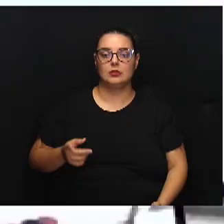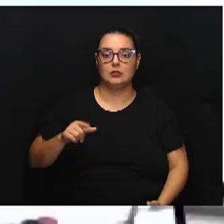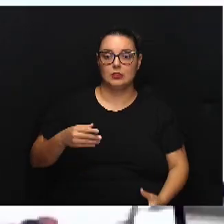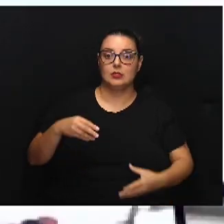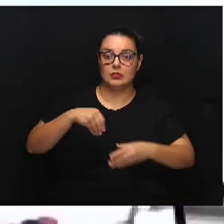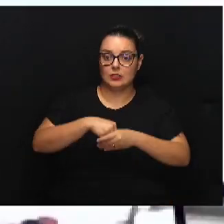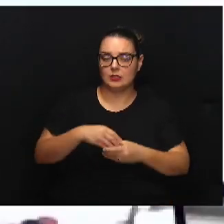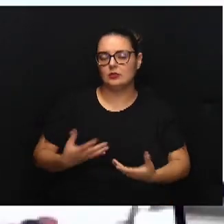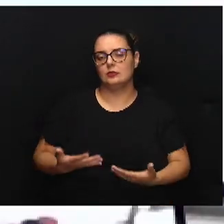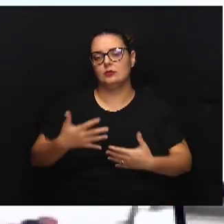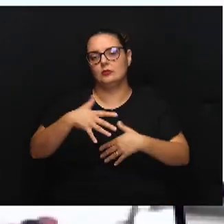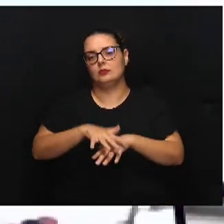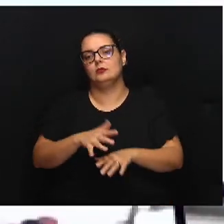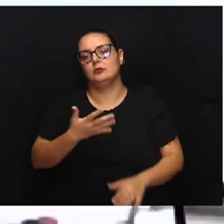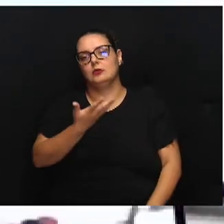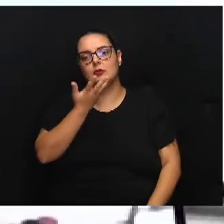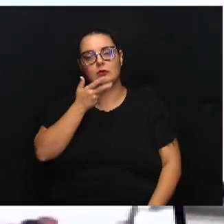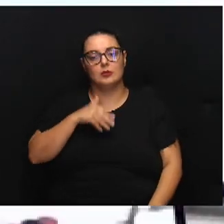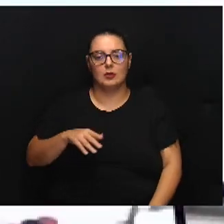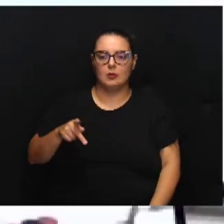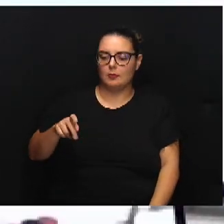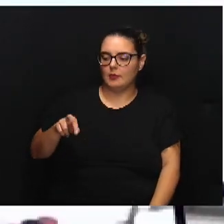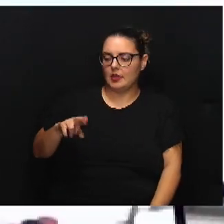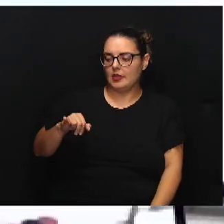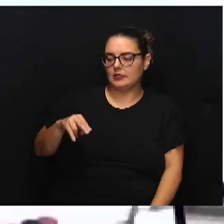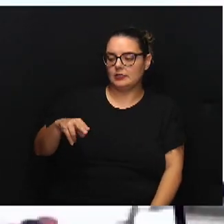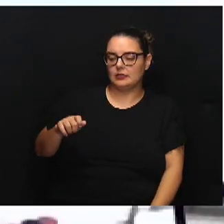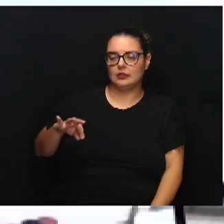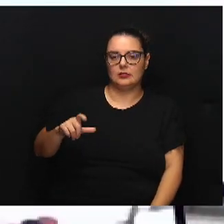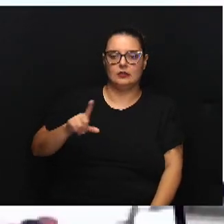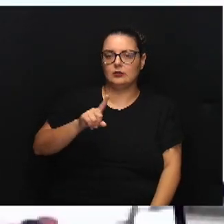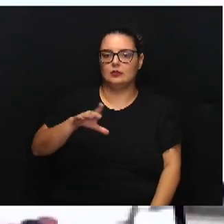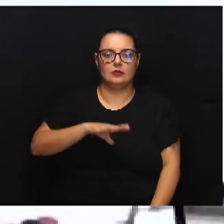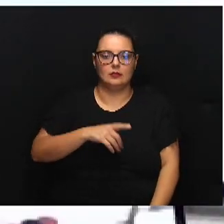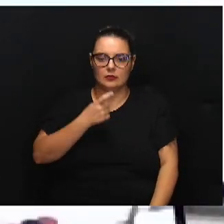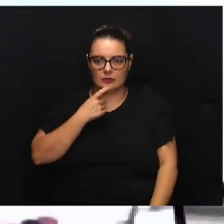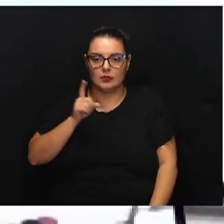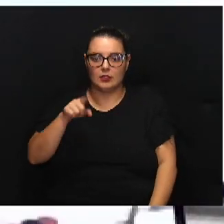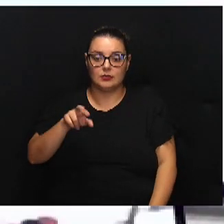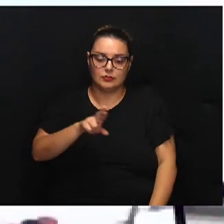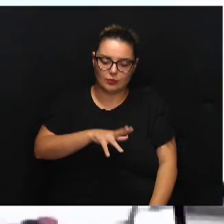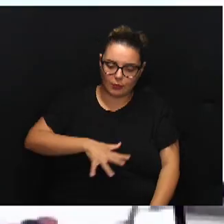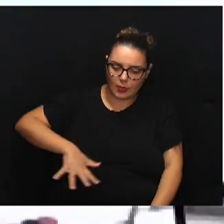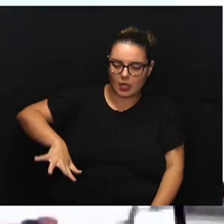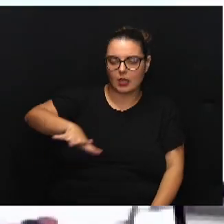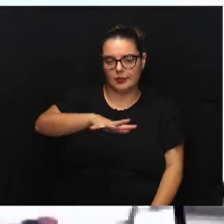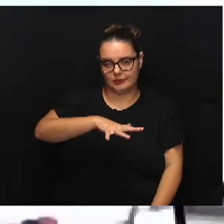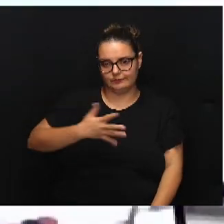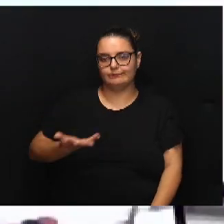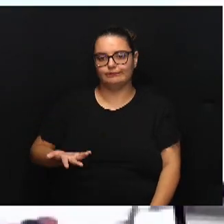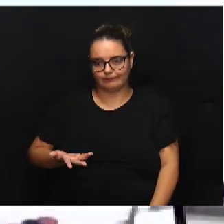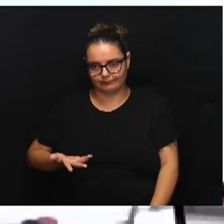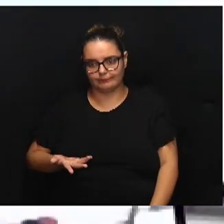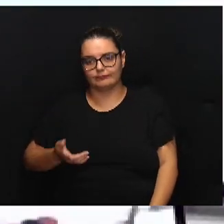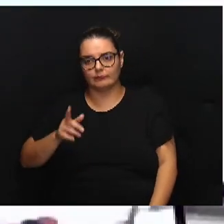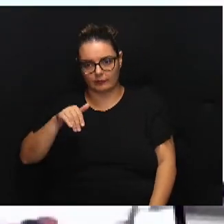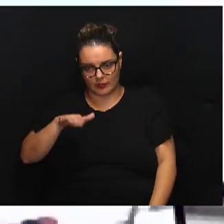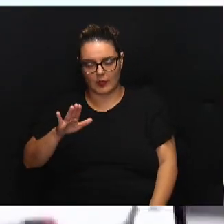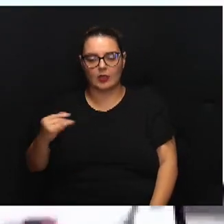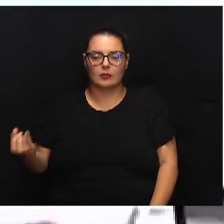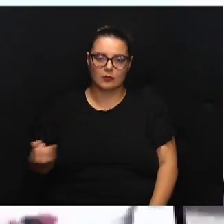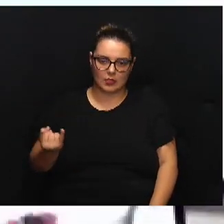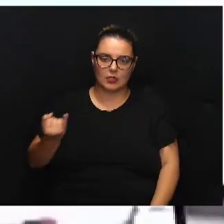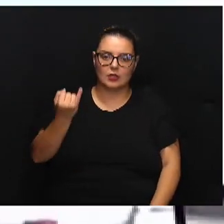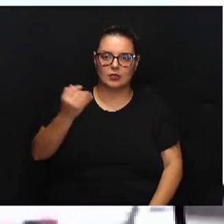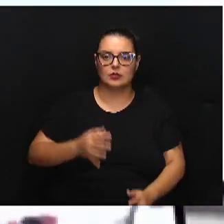criança, assistência perinatal não é de um município, ela é de uma região. E aí eu acho que cada vez mais é